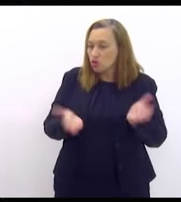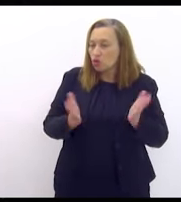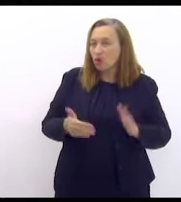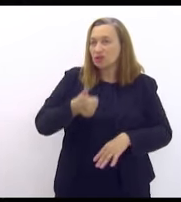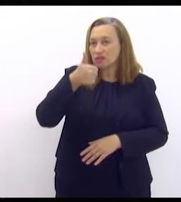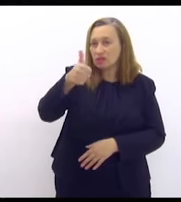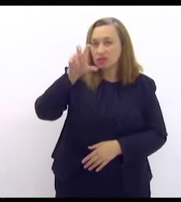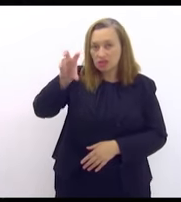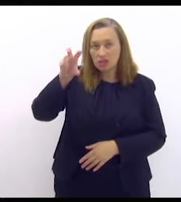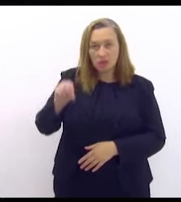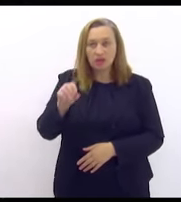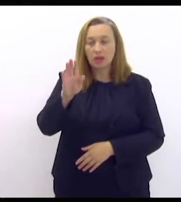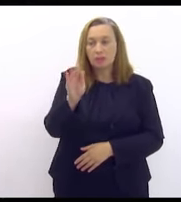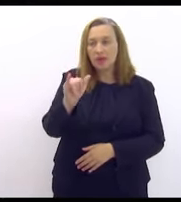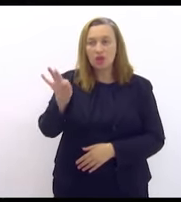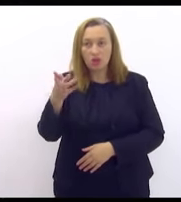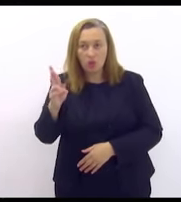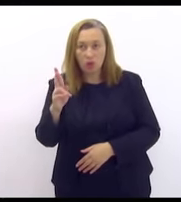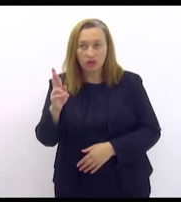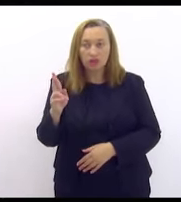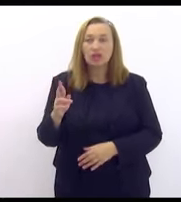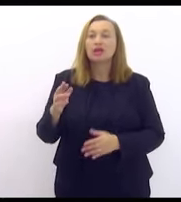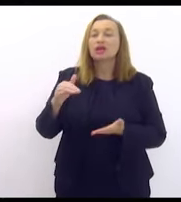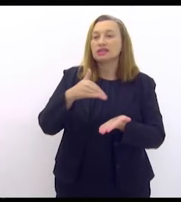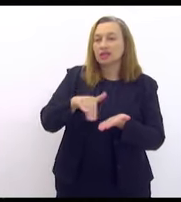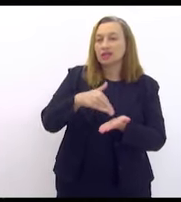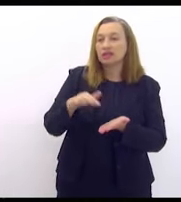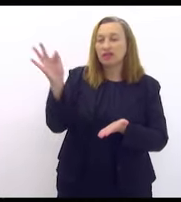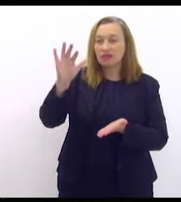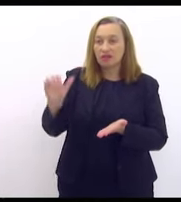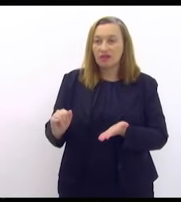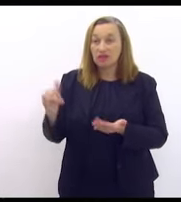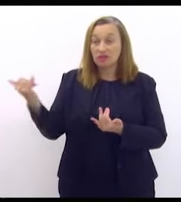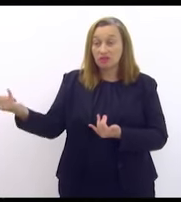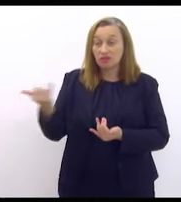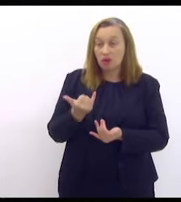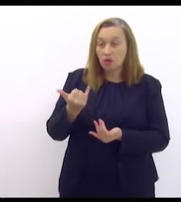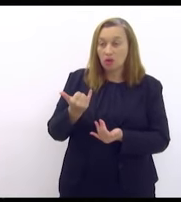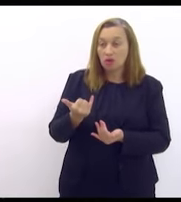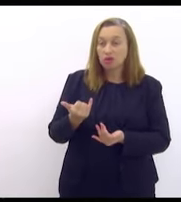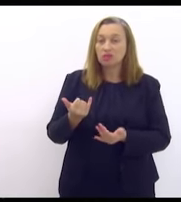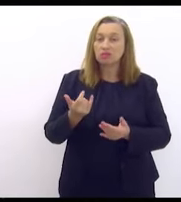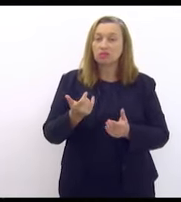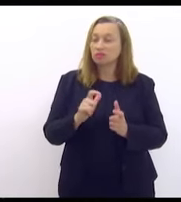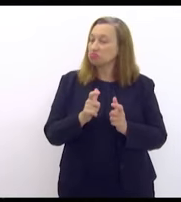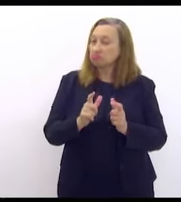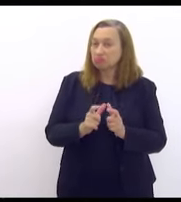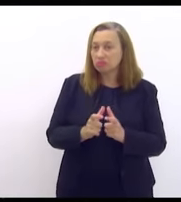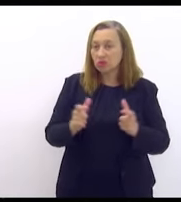150 bilhões, segundo a Secretaria de Fazenda, não estaria neste montante. Por último, para